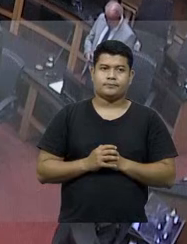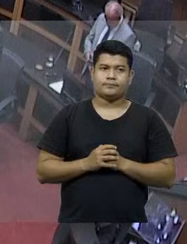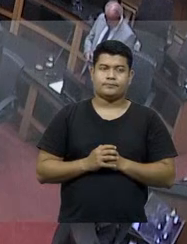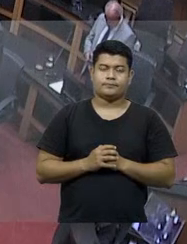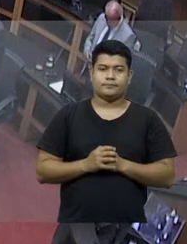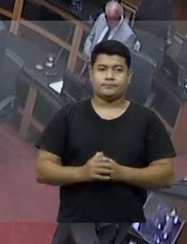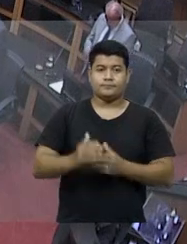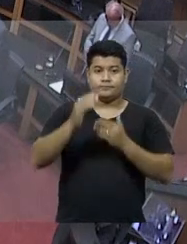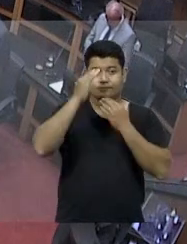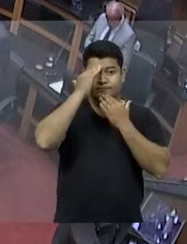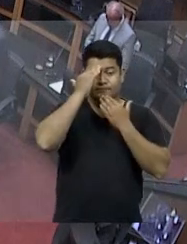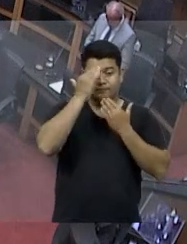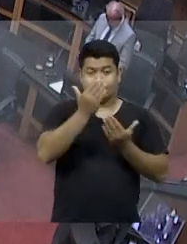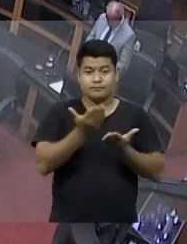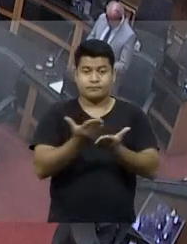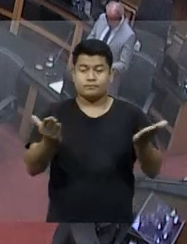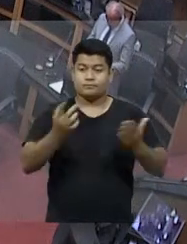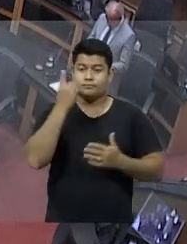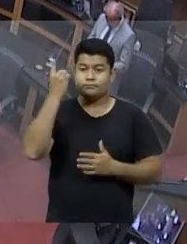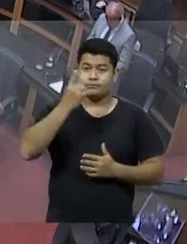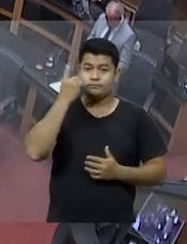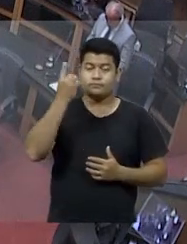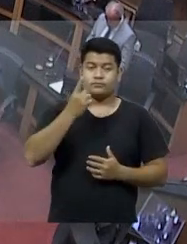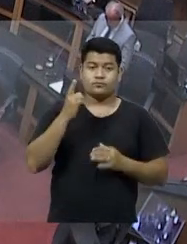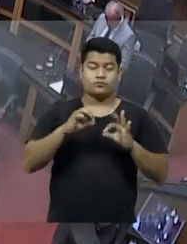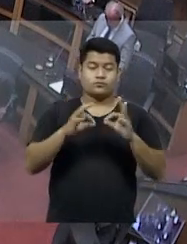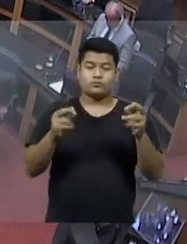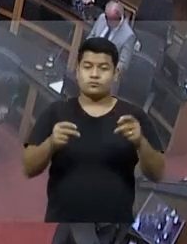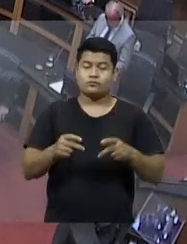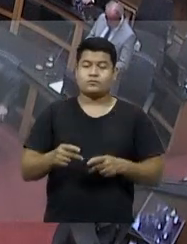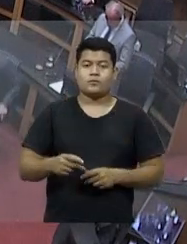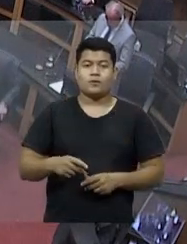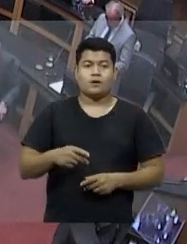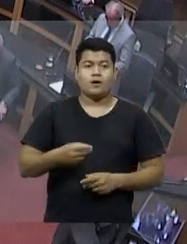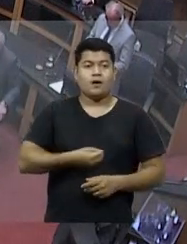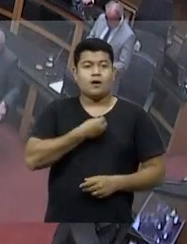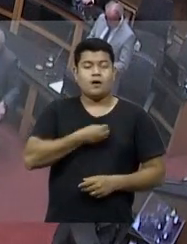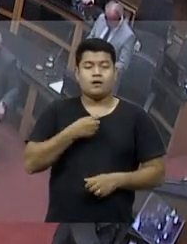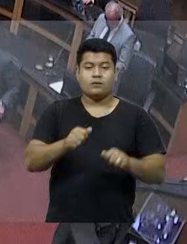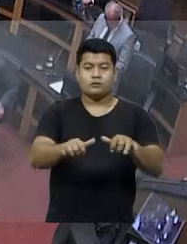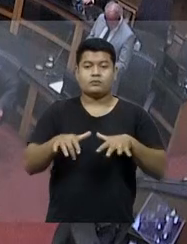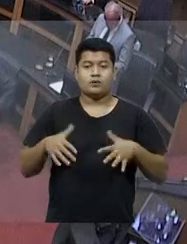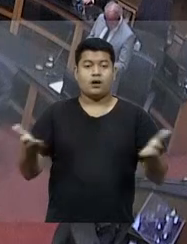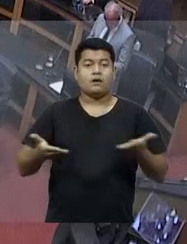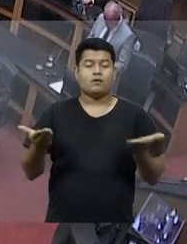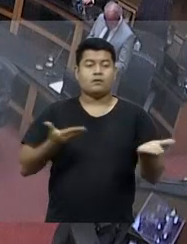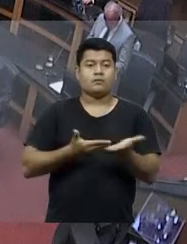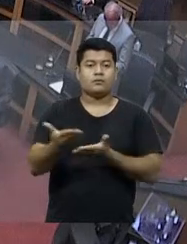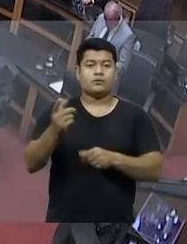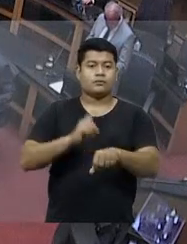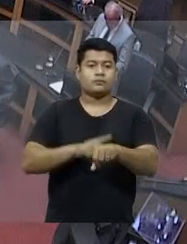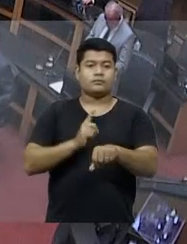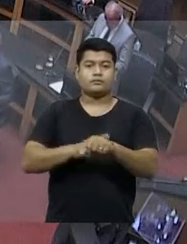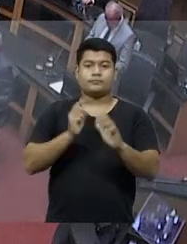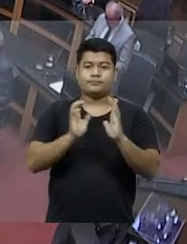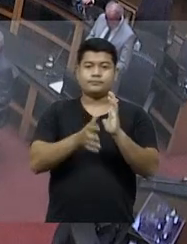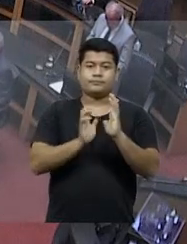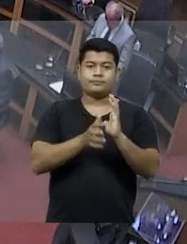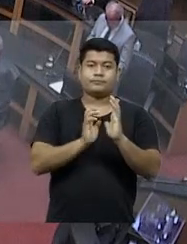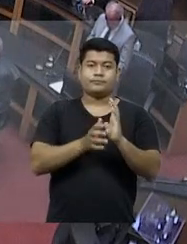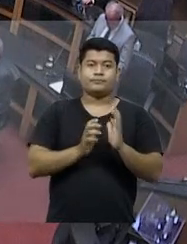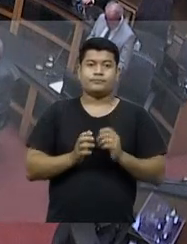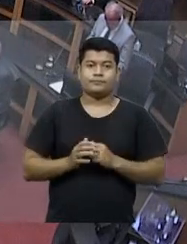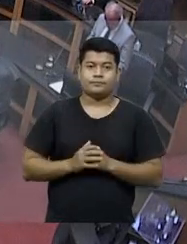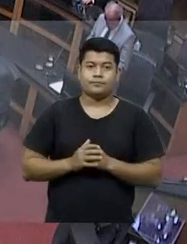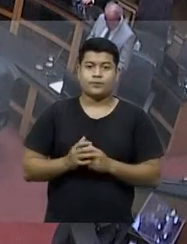Obrigado, senhores deputados, público presente. Entramos agora no horário destinado aos partidos políticos.